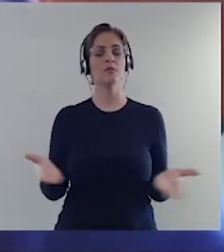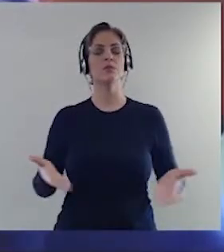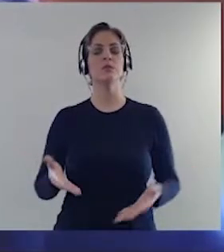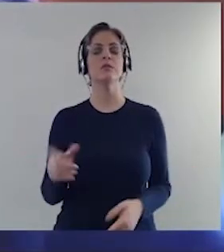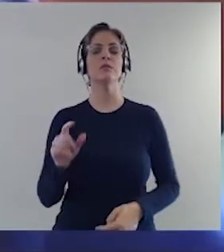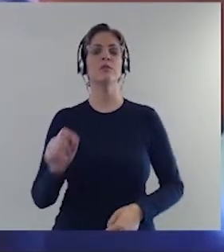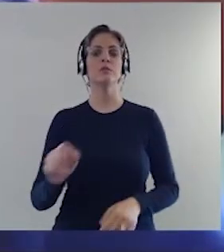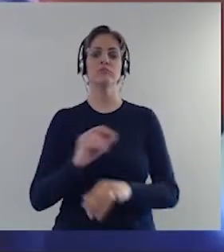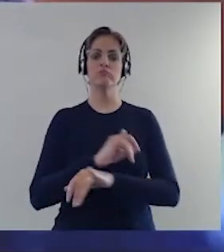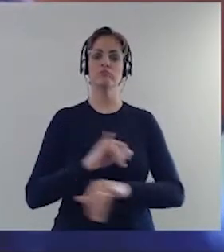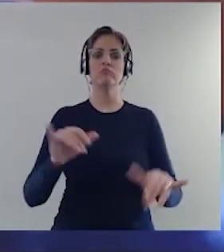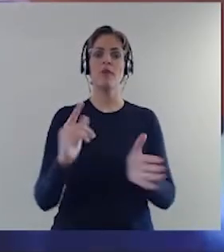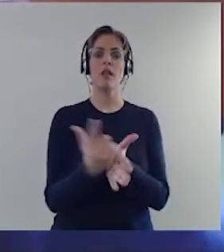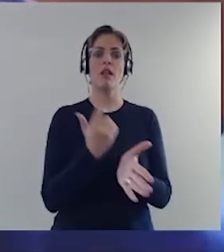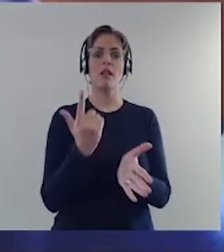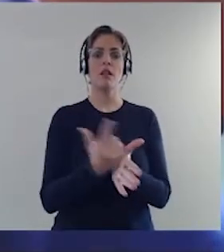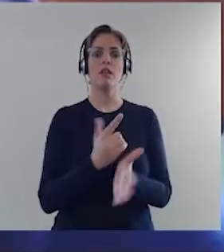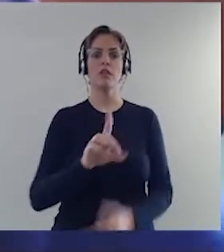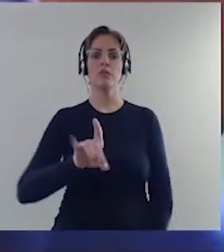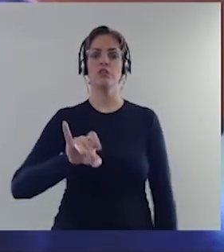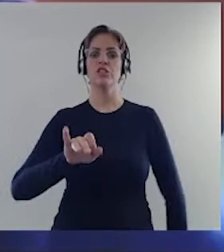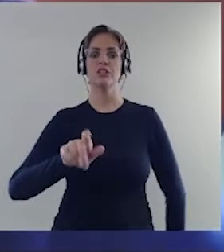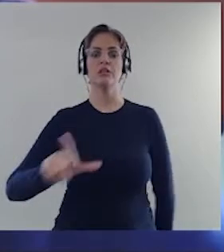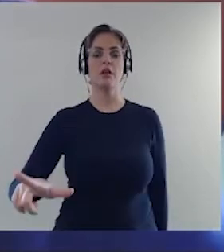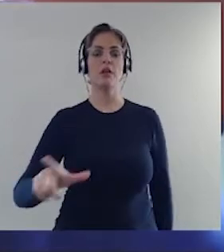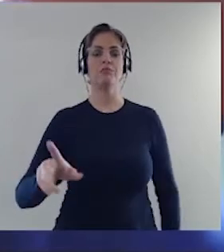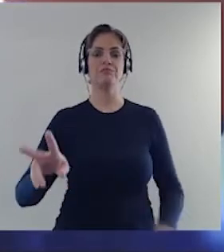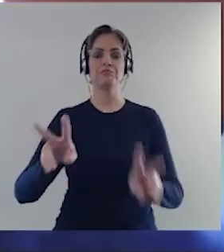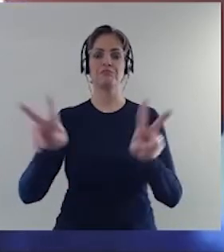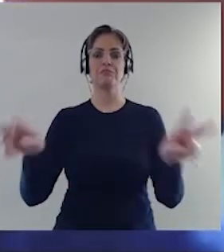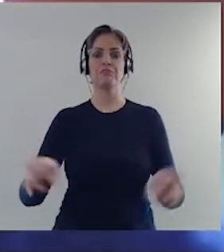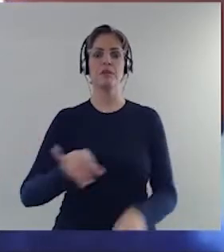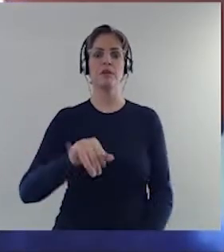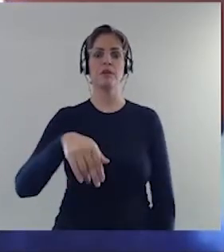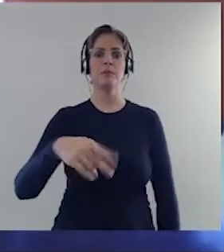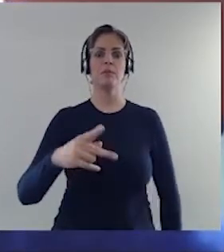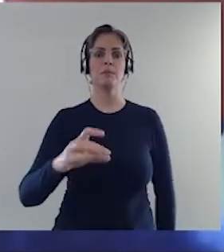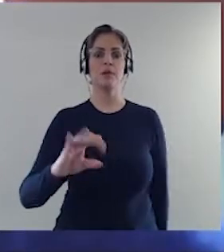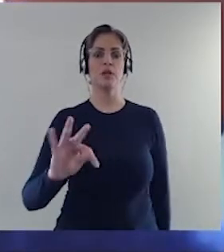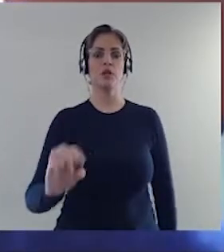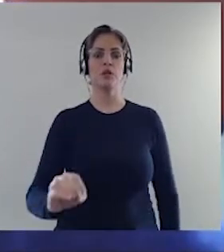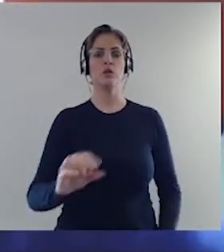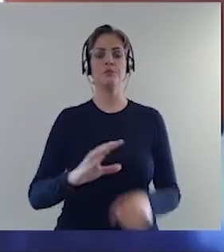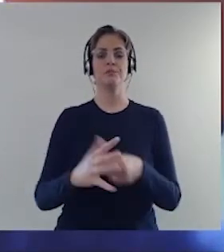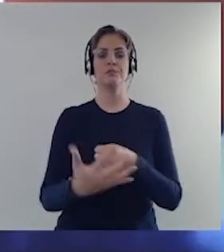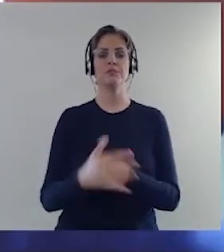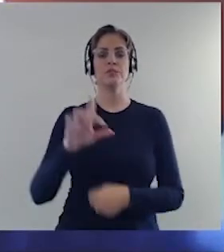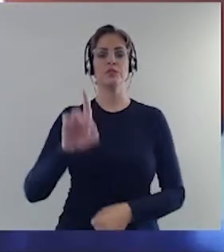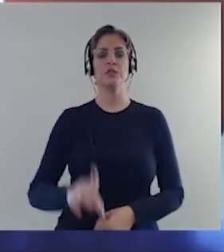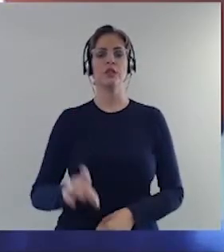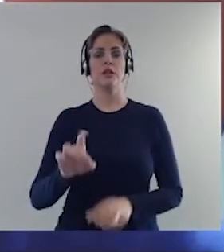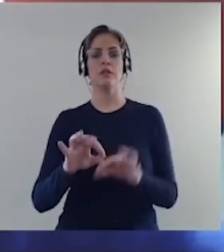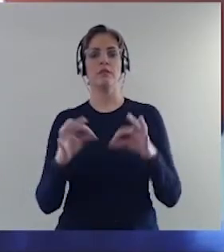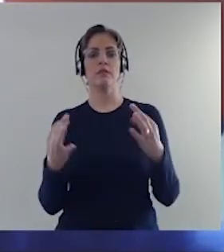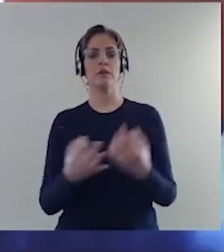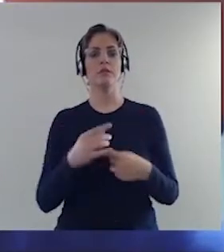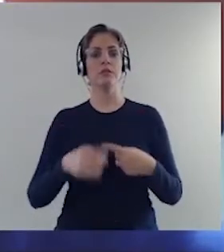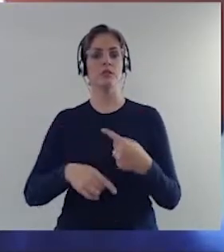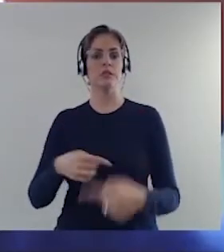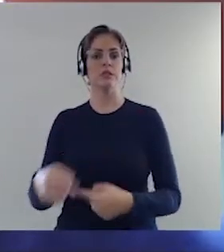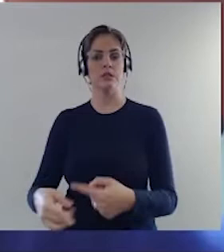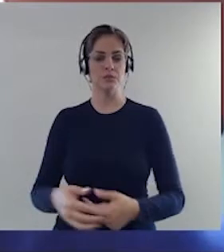do livro digital Impactos da Pandemia Covid-19 no Direito de Família e das